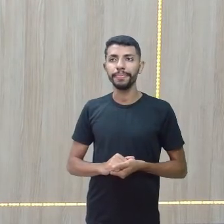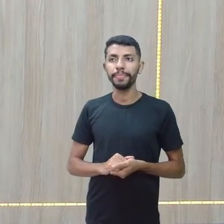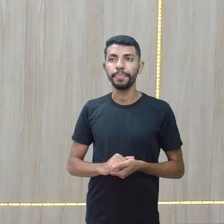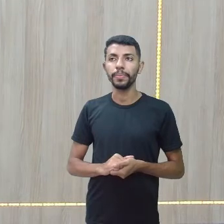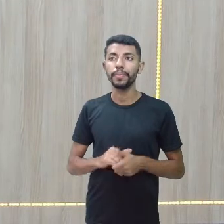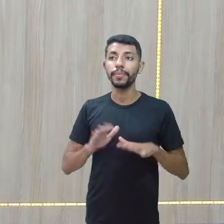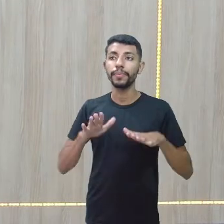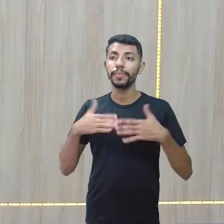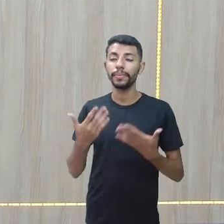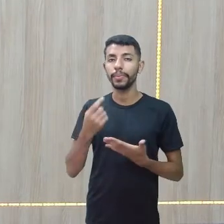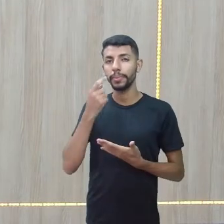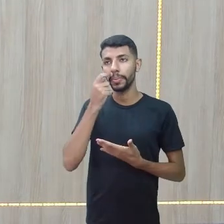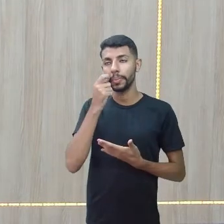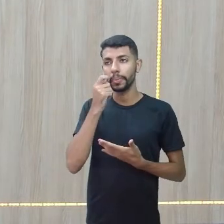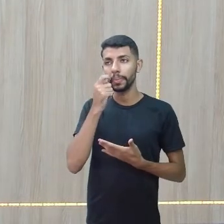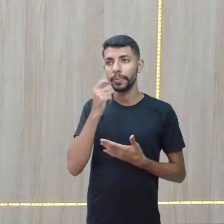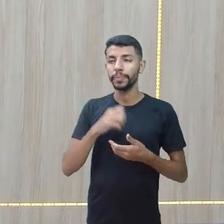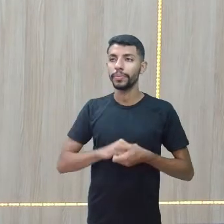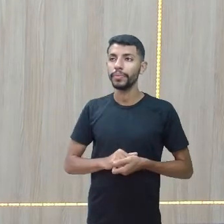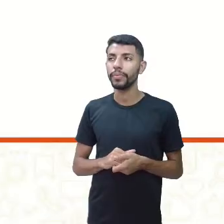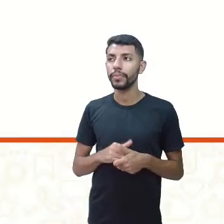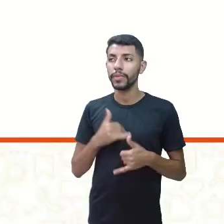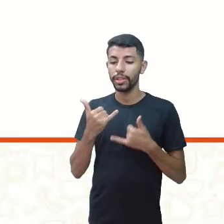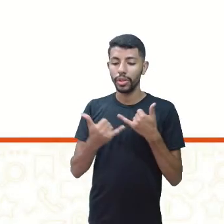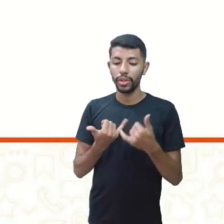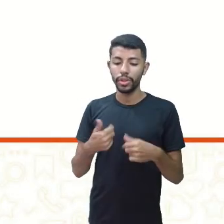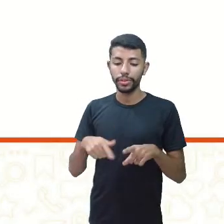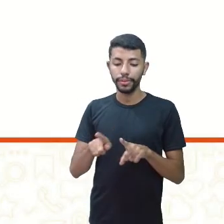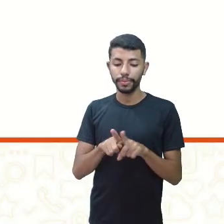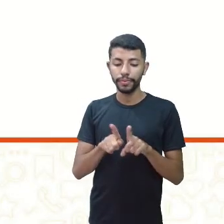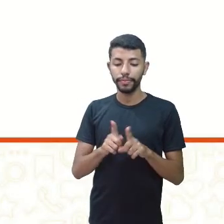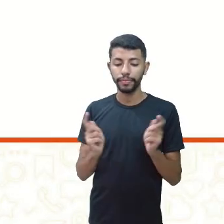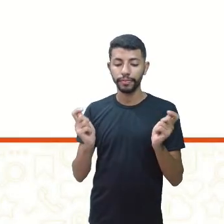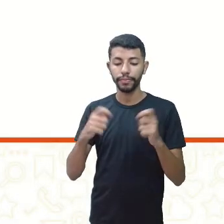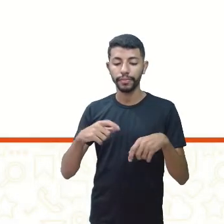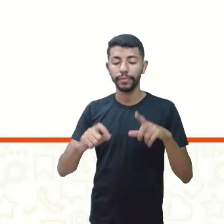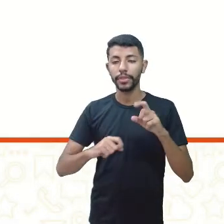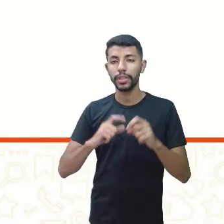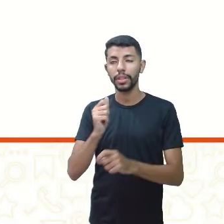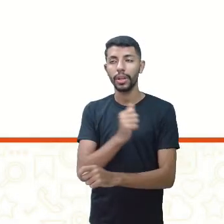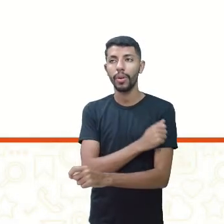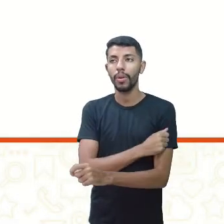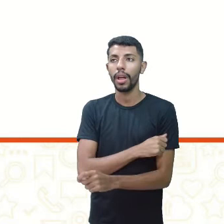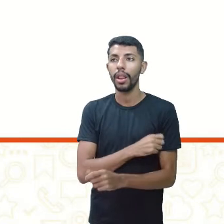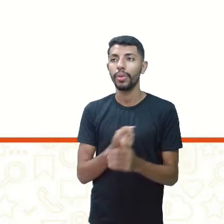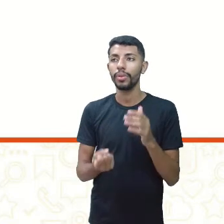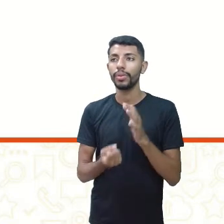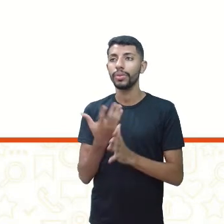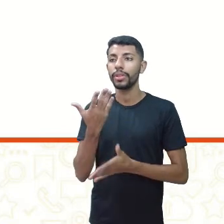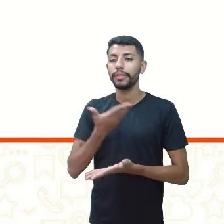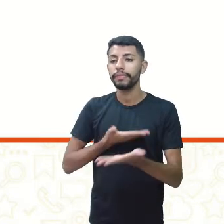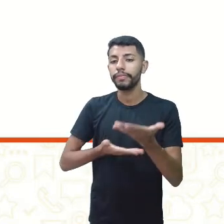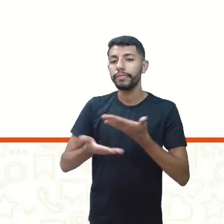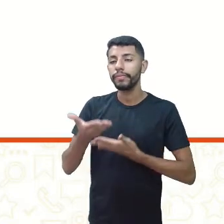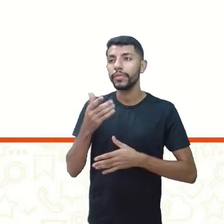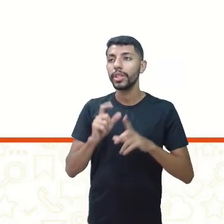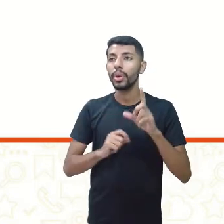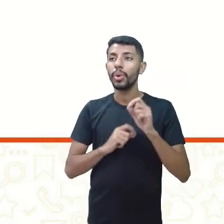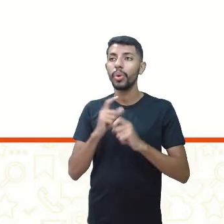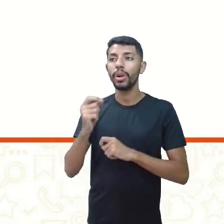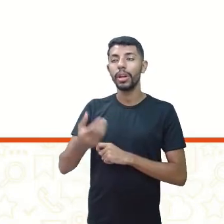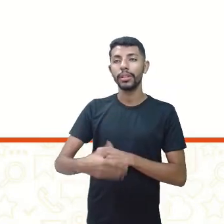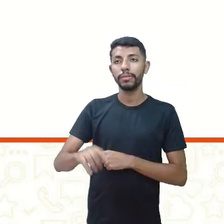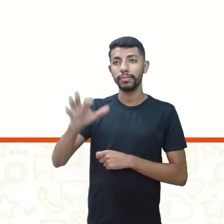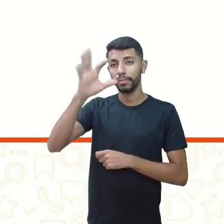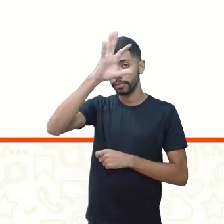Então, o jogo também possibilita que o estudante estabeleça uma relação entre a